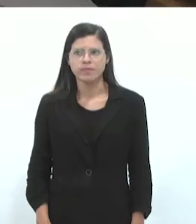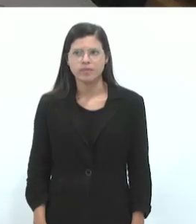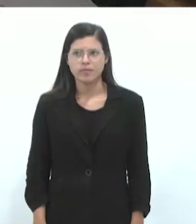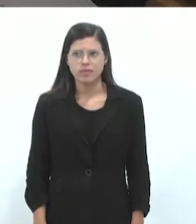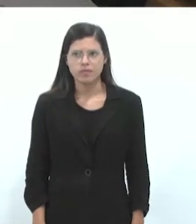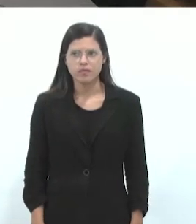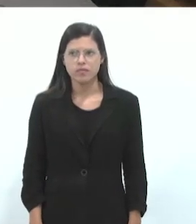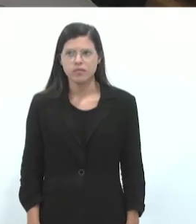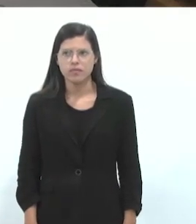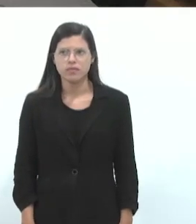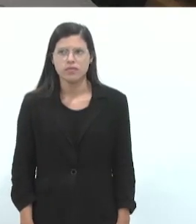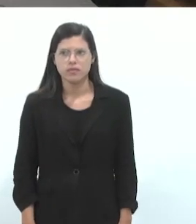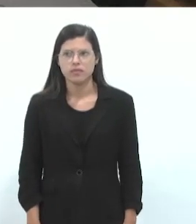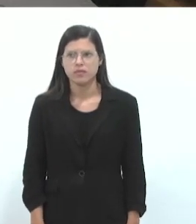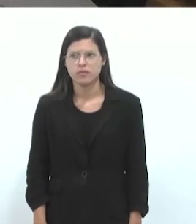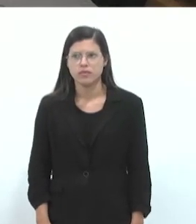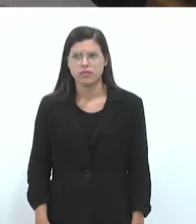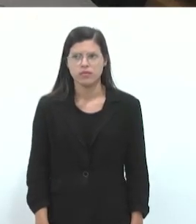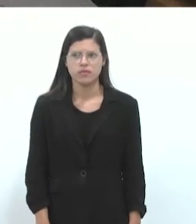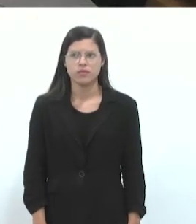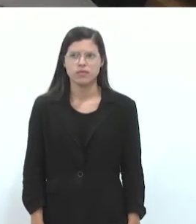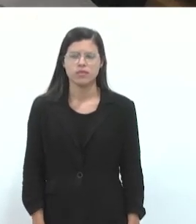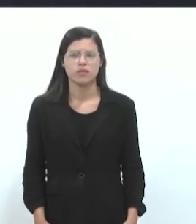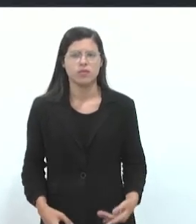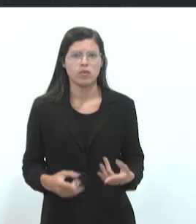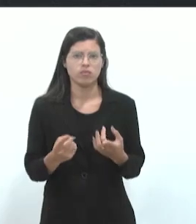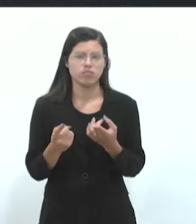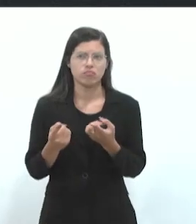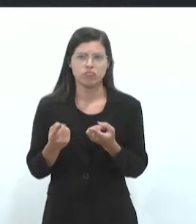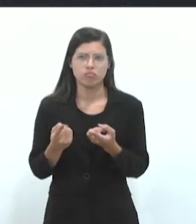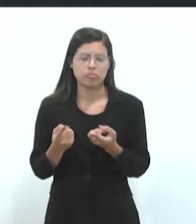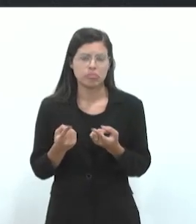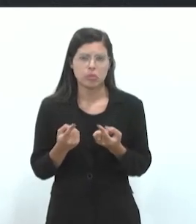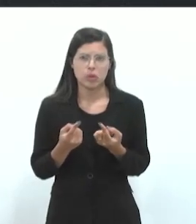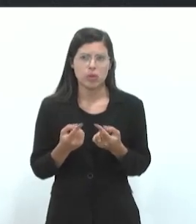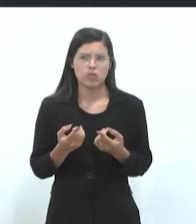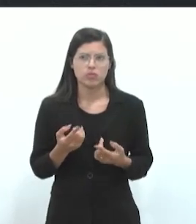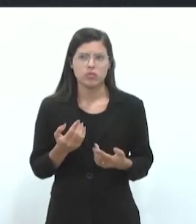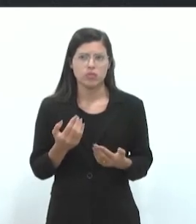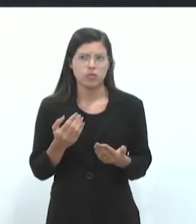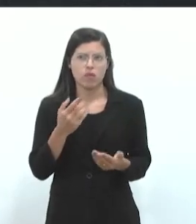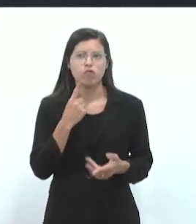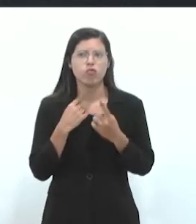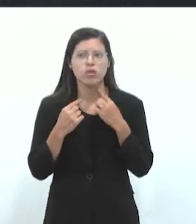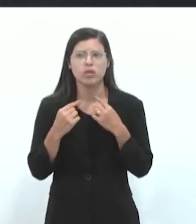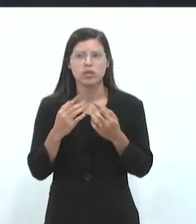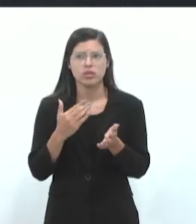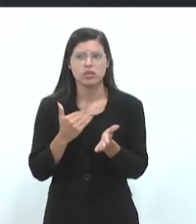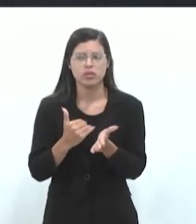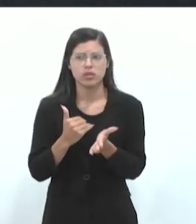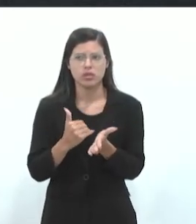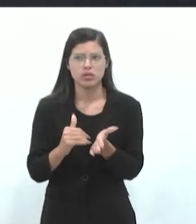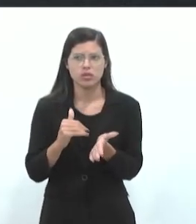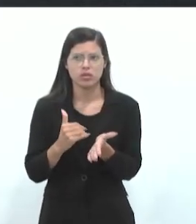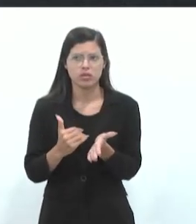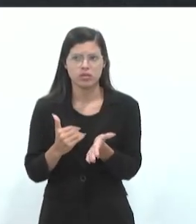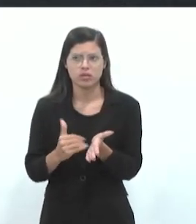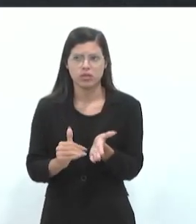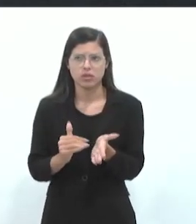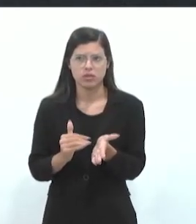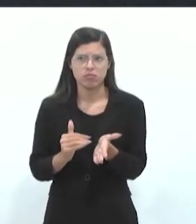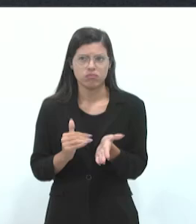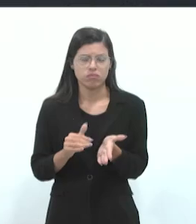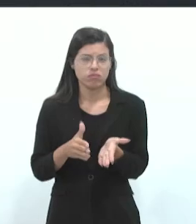vontade da Secretaria de Comissões, eu desisto do meu mandato. Deixa servidor da casa assumir o mandato de deputado. Pronto.